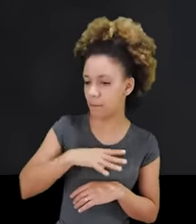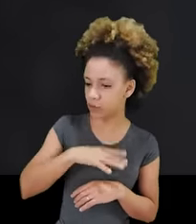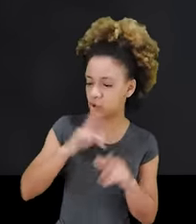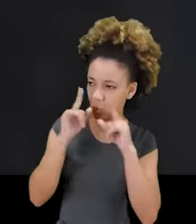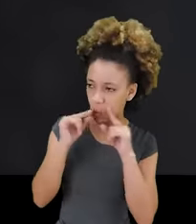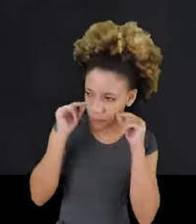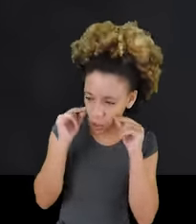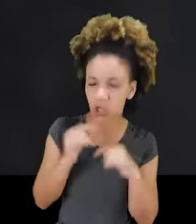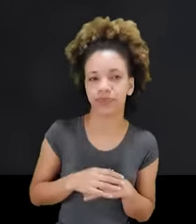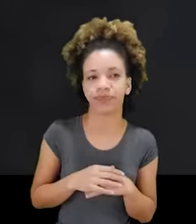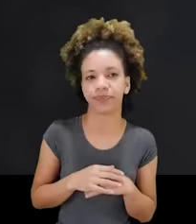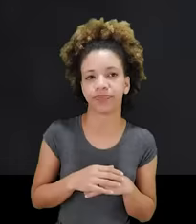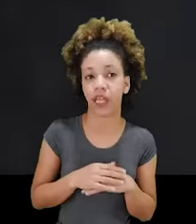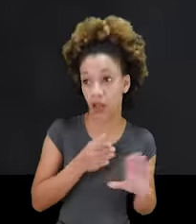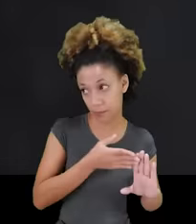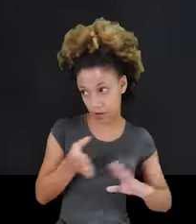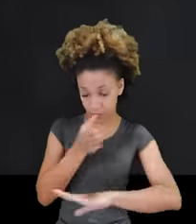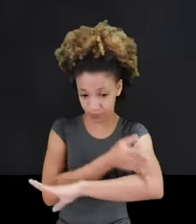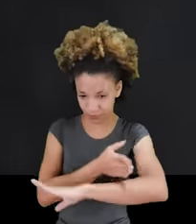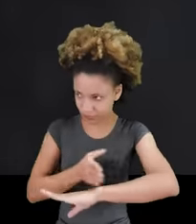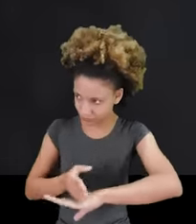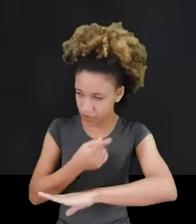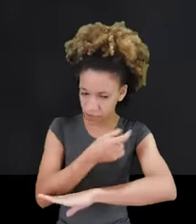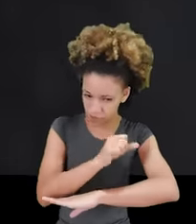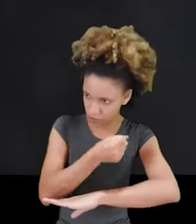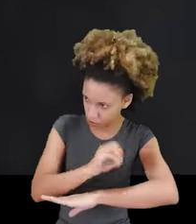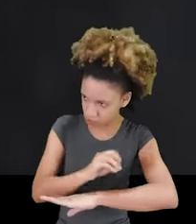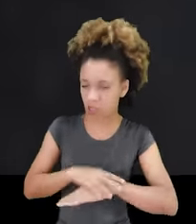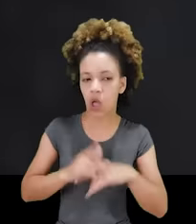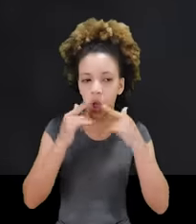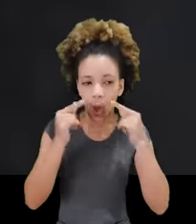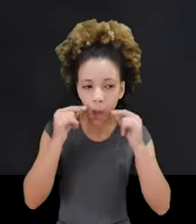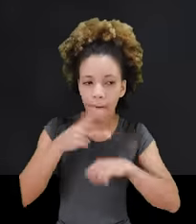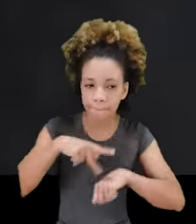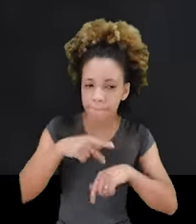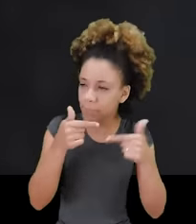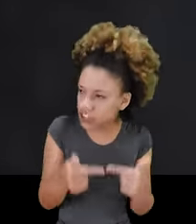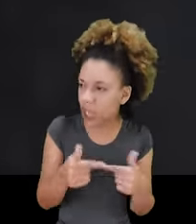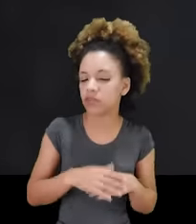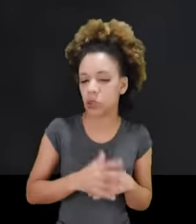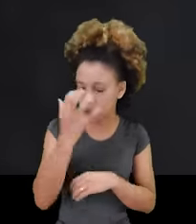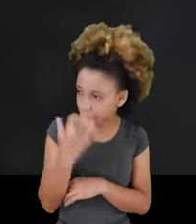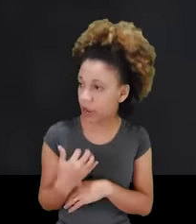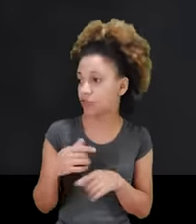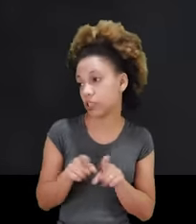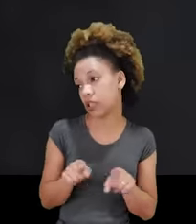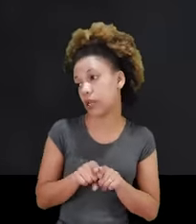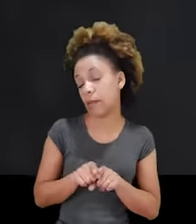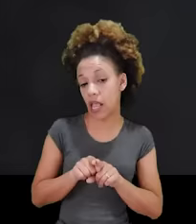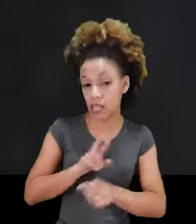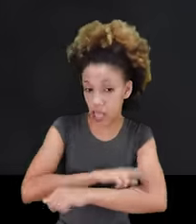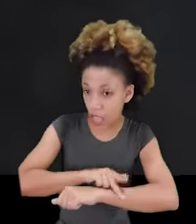com bigode. Sim. Estamos a falar dos anos 80. Era um país mais fechado, era um país mais sisudo, era um país, se calhar,